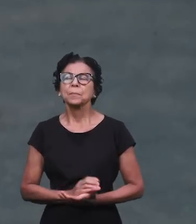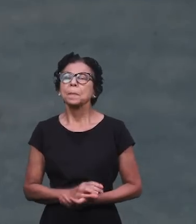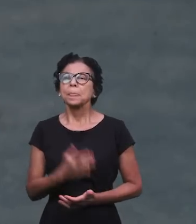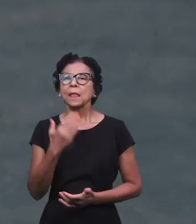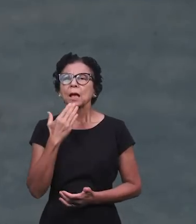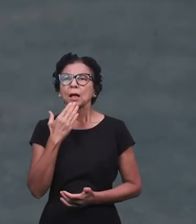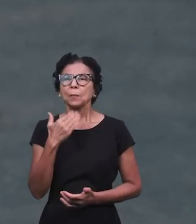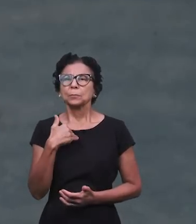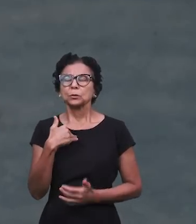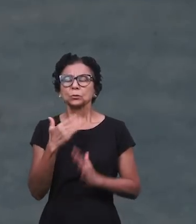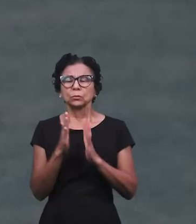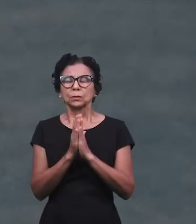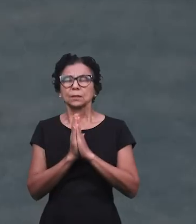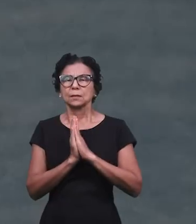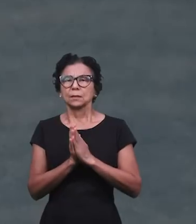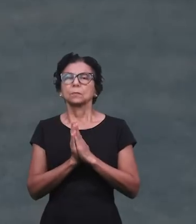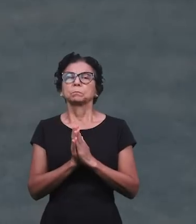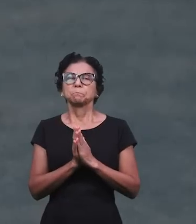pediu oração.